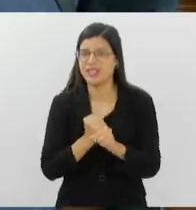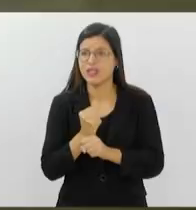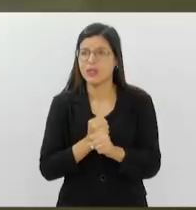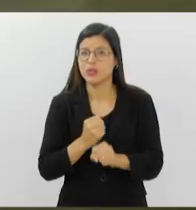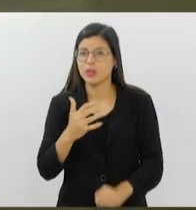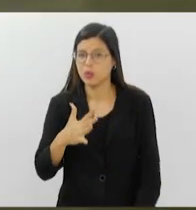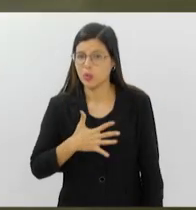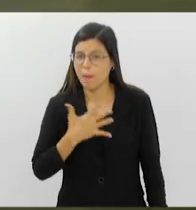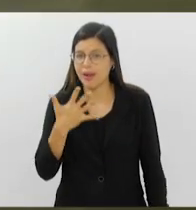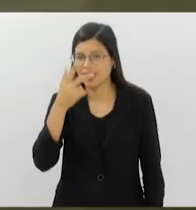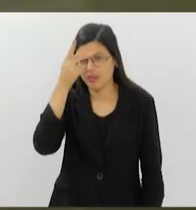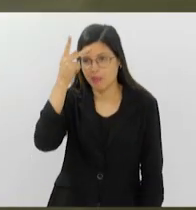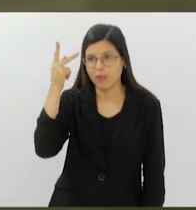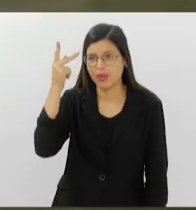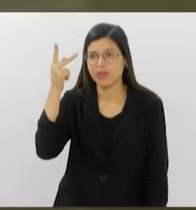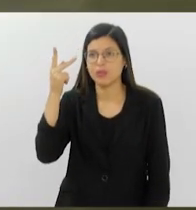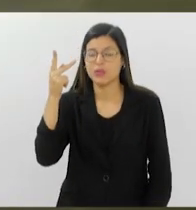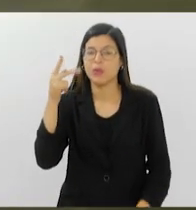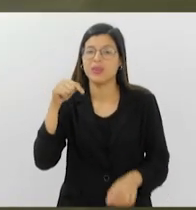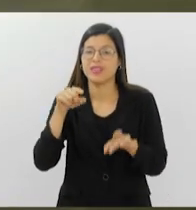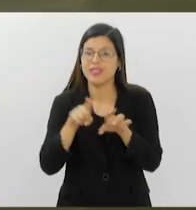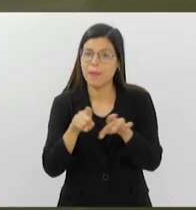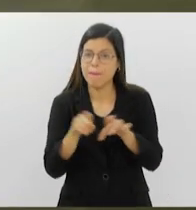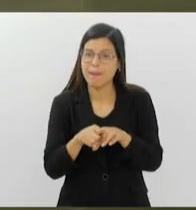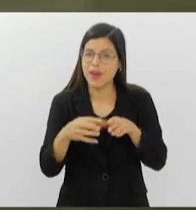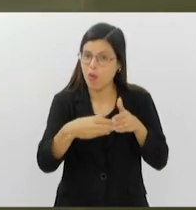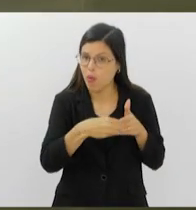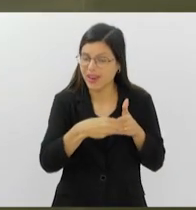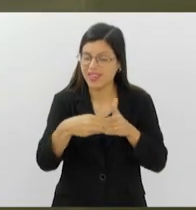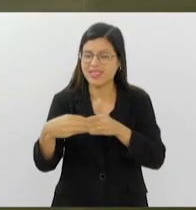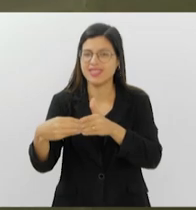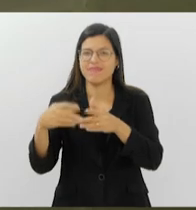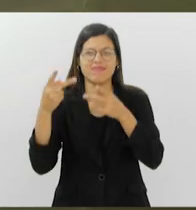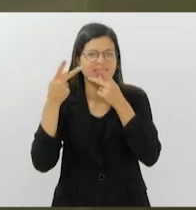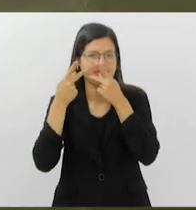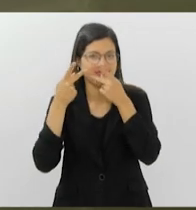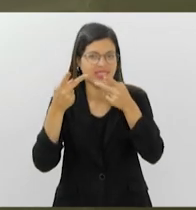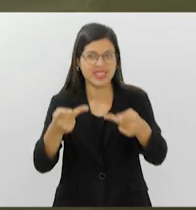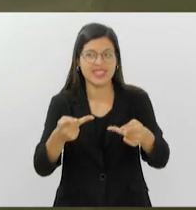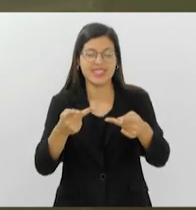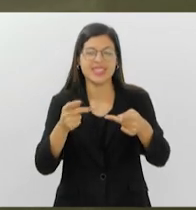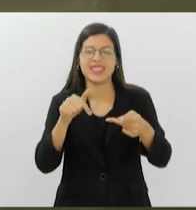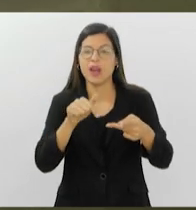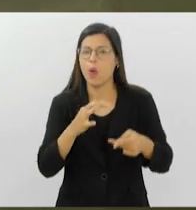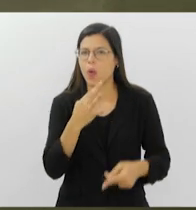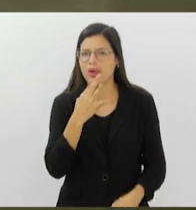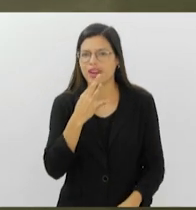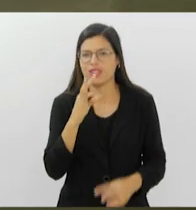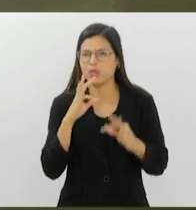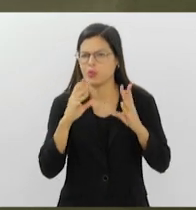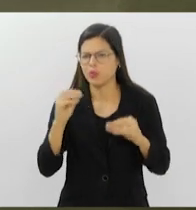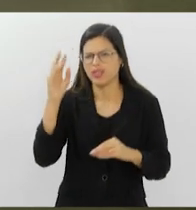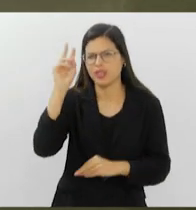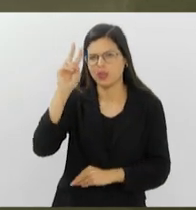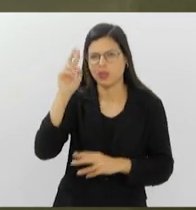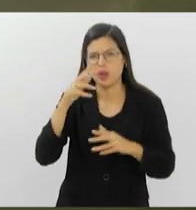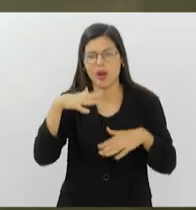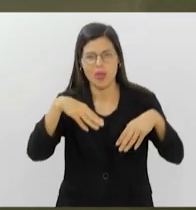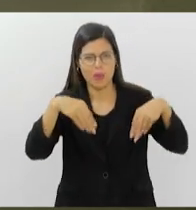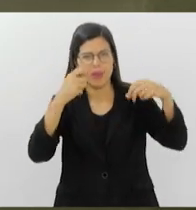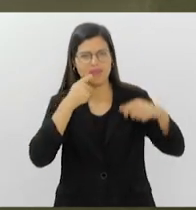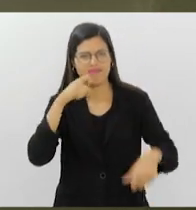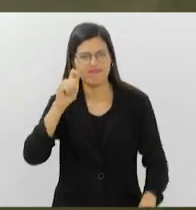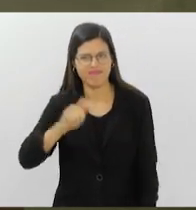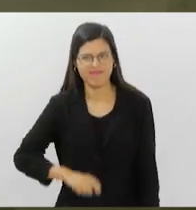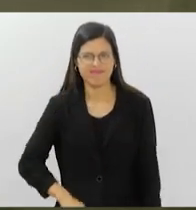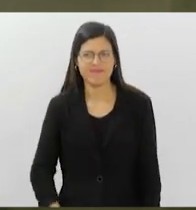aqui mas até mesmo condutor dessa visita guiada especial que conhece toda a história do Palácio Tiradentes de cor